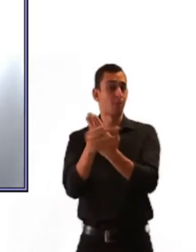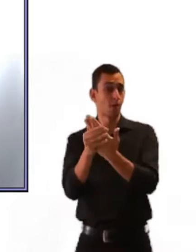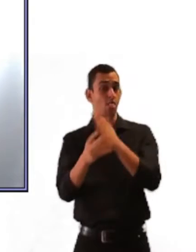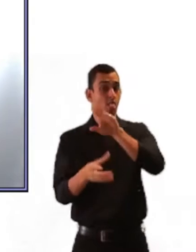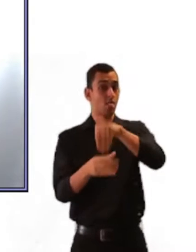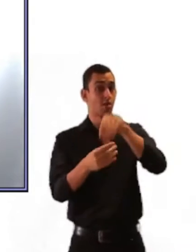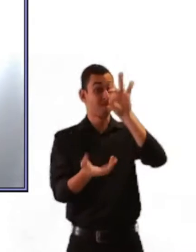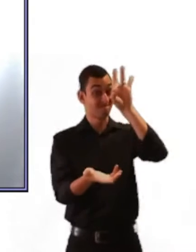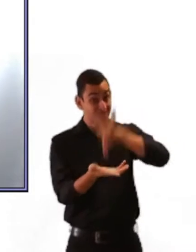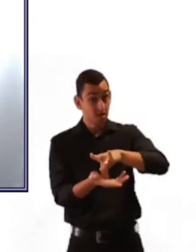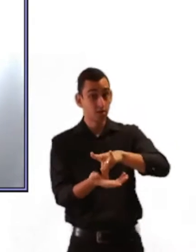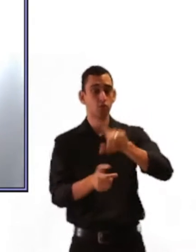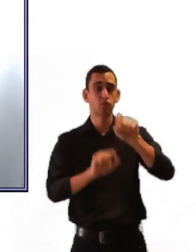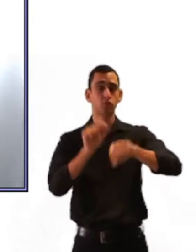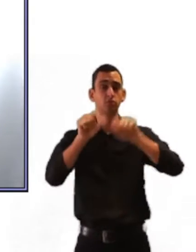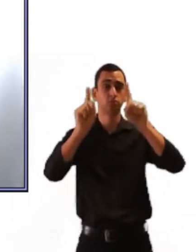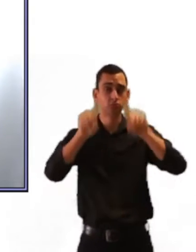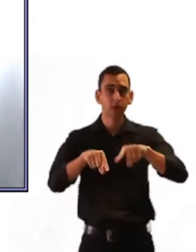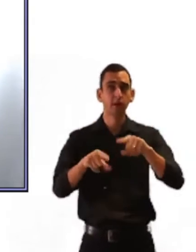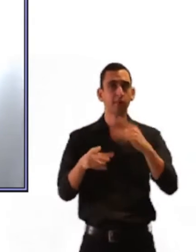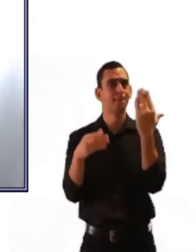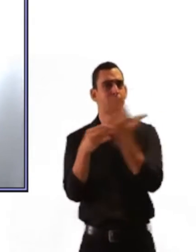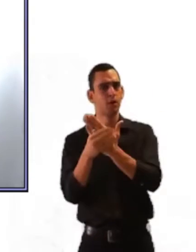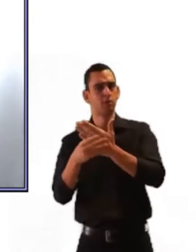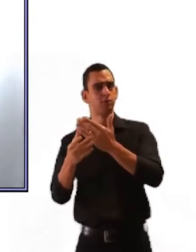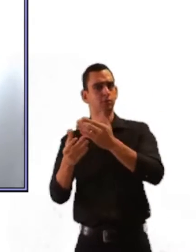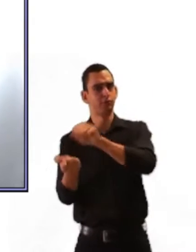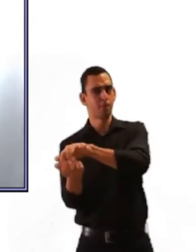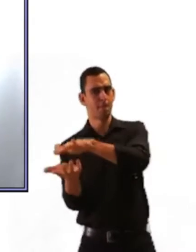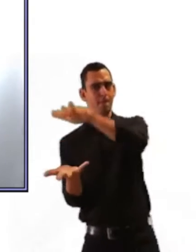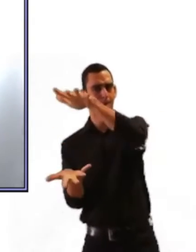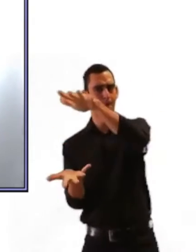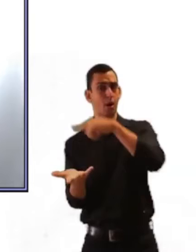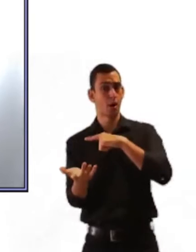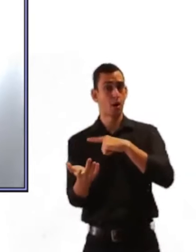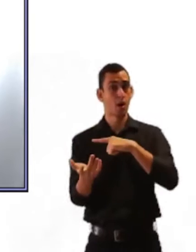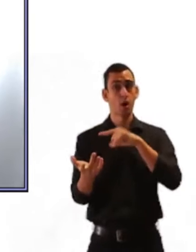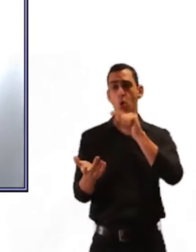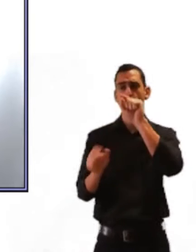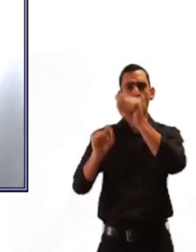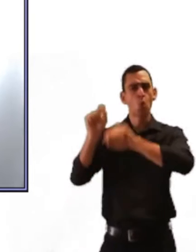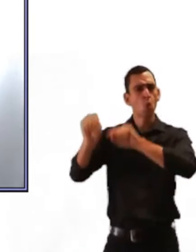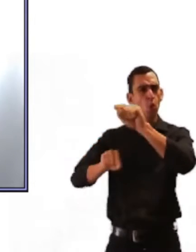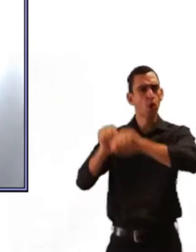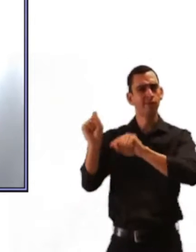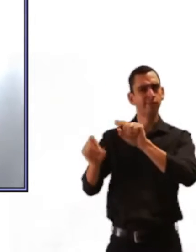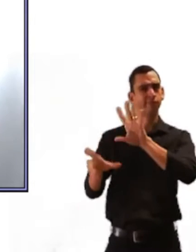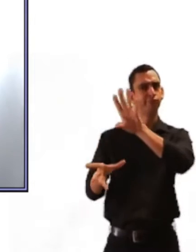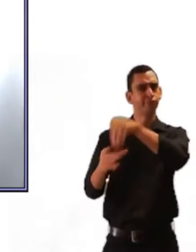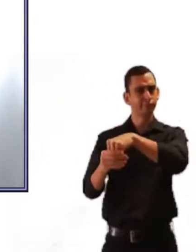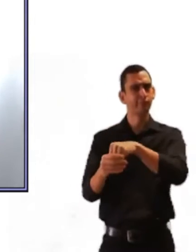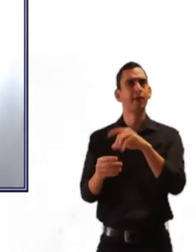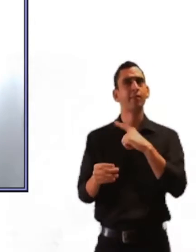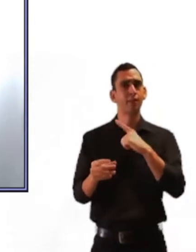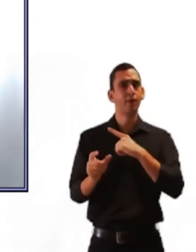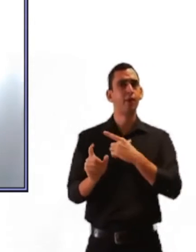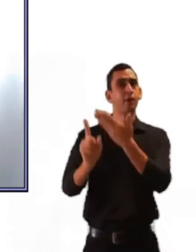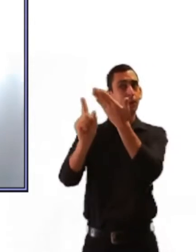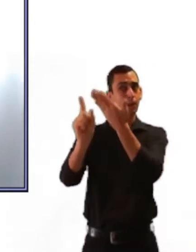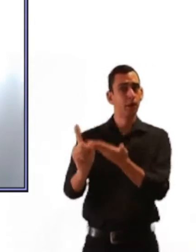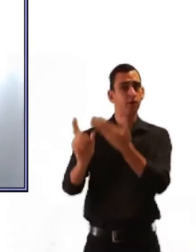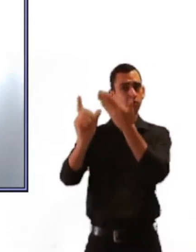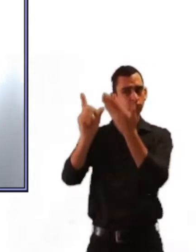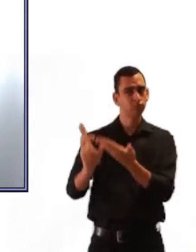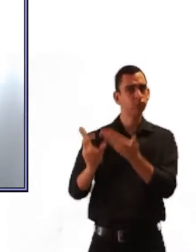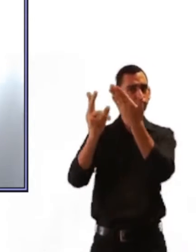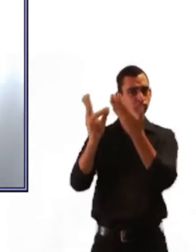que é produzido no processo, né? Só que o processo tem vários atores. Tem os atores